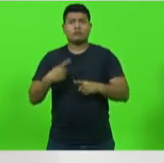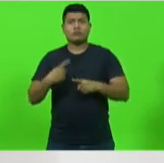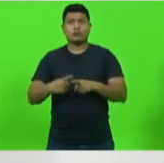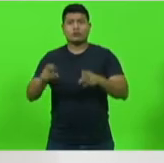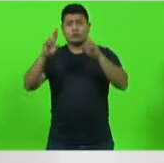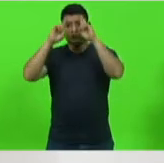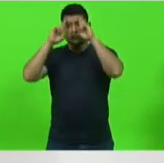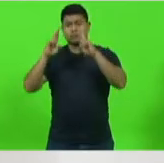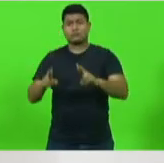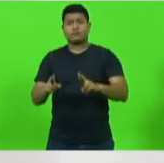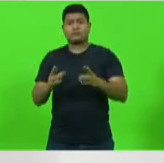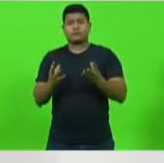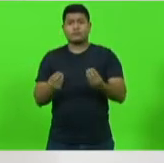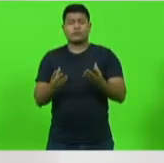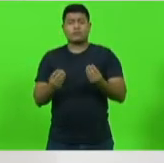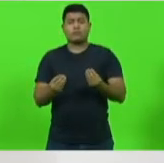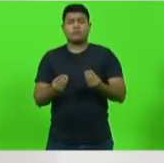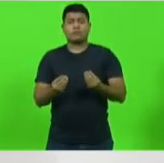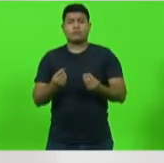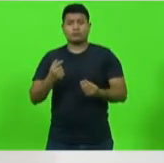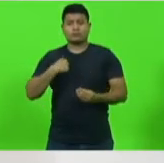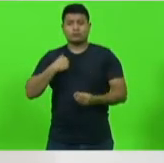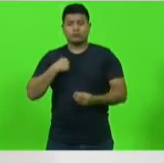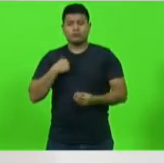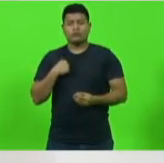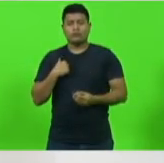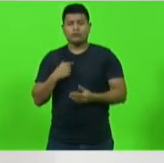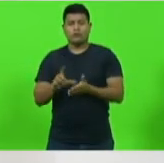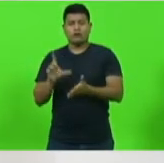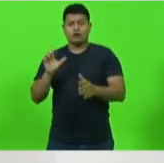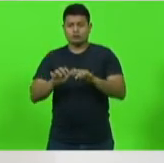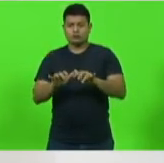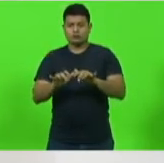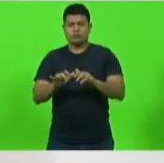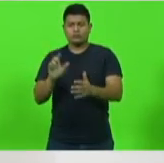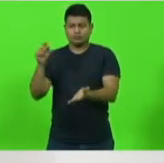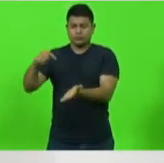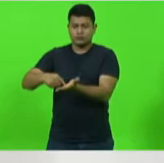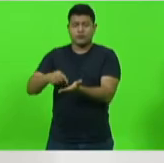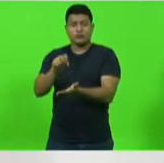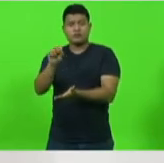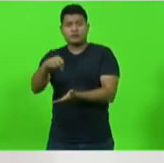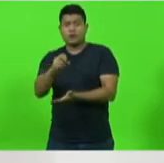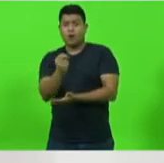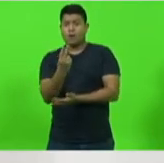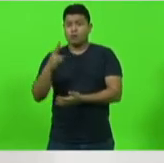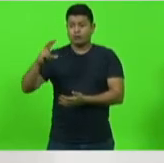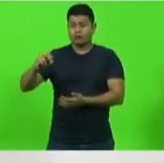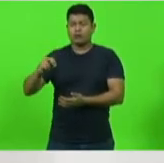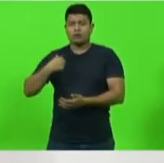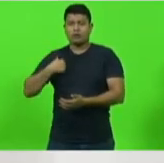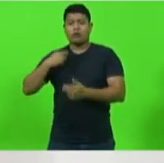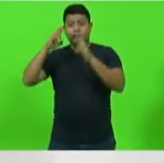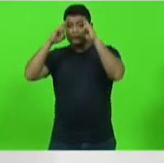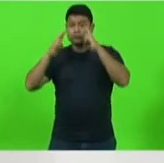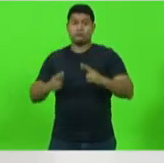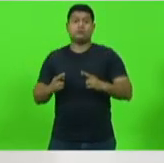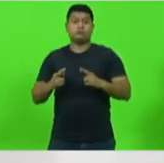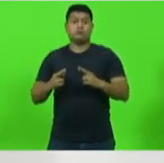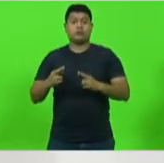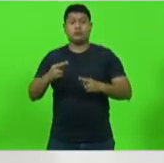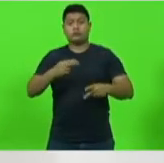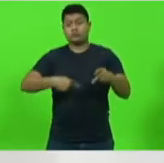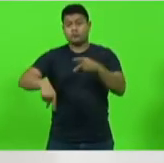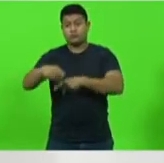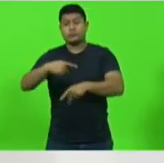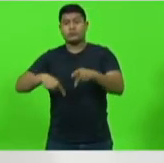muito a tecla que eu digito quando aperto sim ou não. E a tecla que nós apertamos quando digitamos sim ou